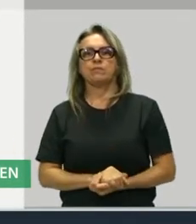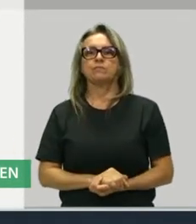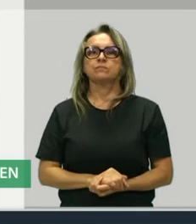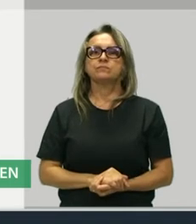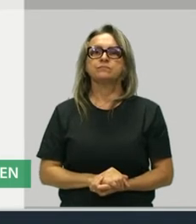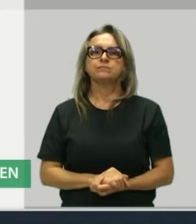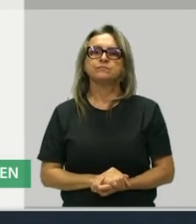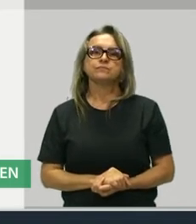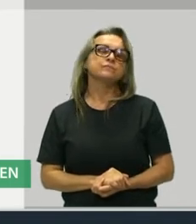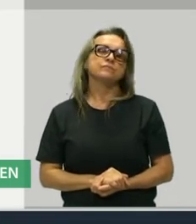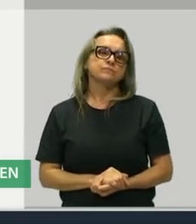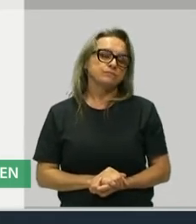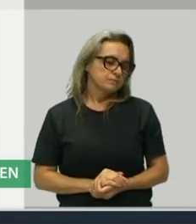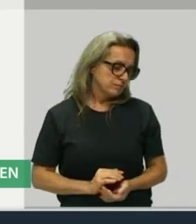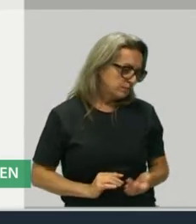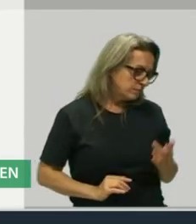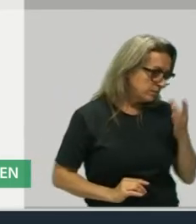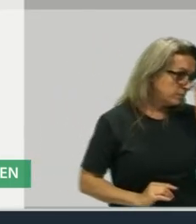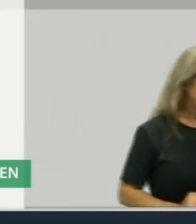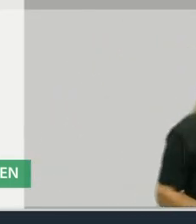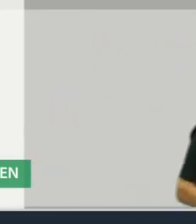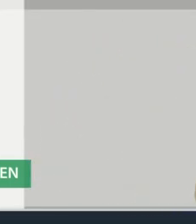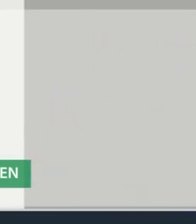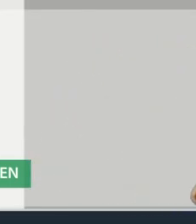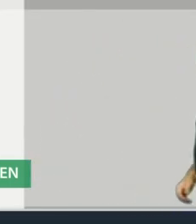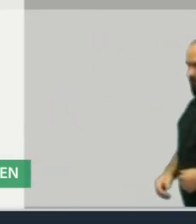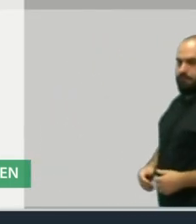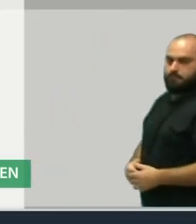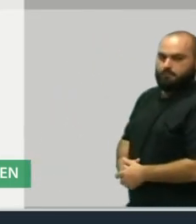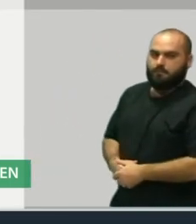Atendimento ambulatorial.